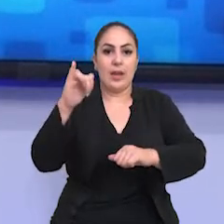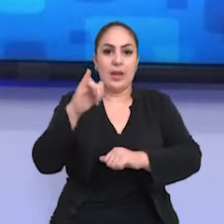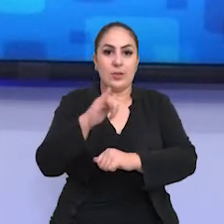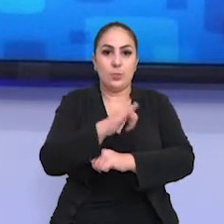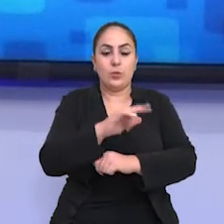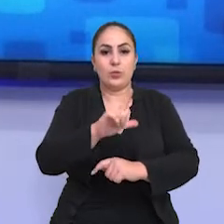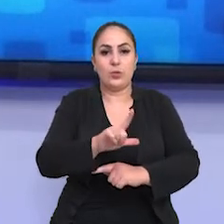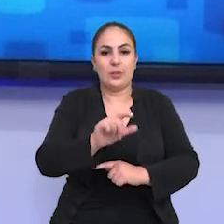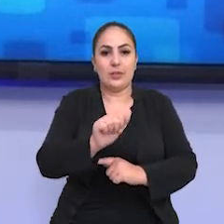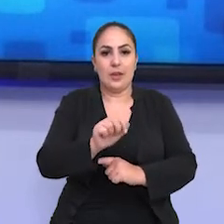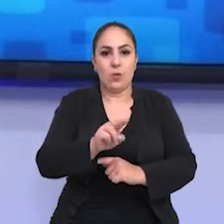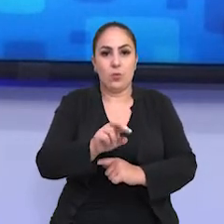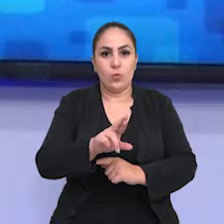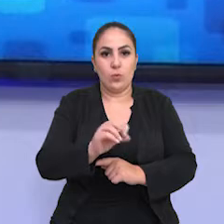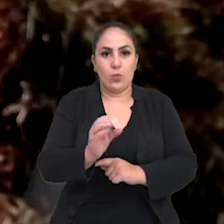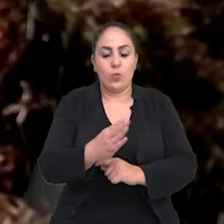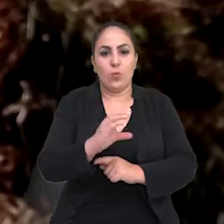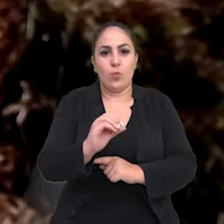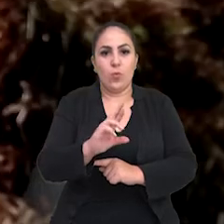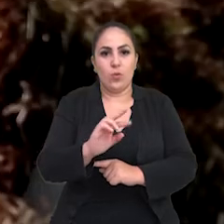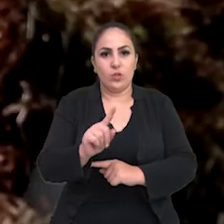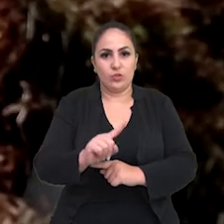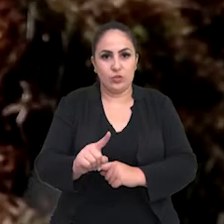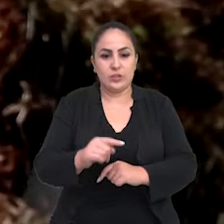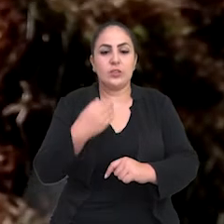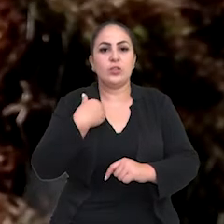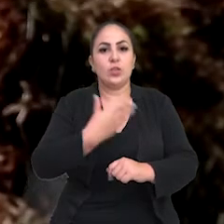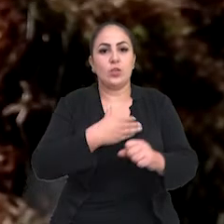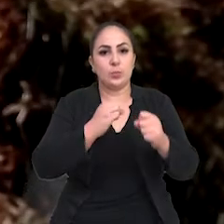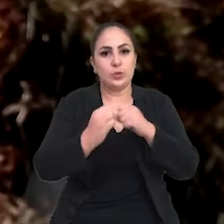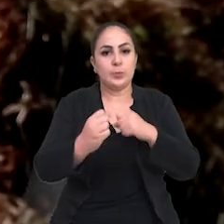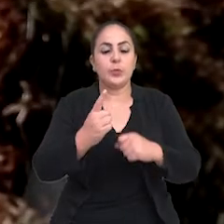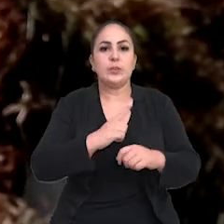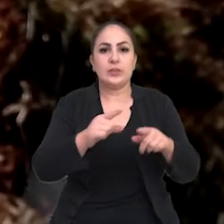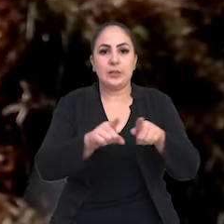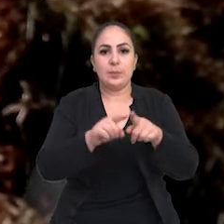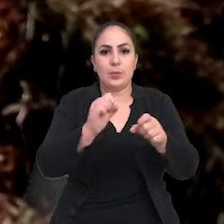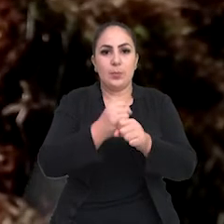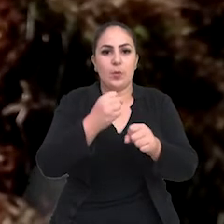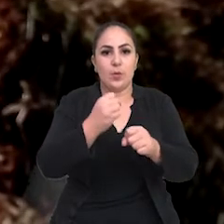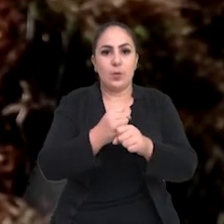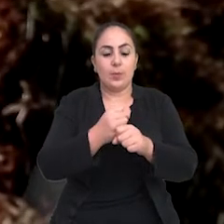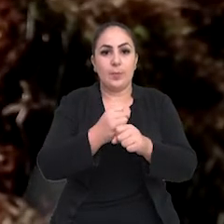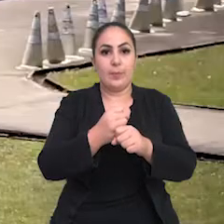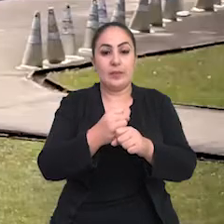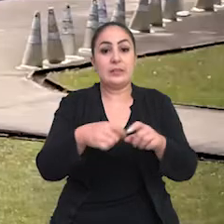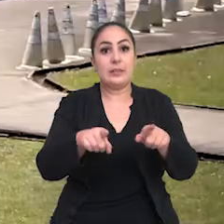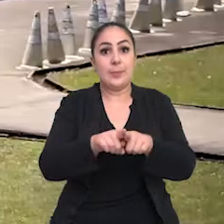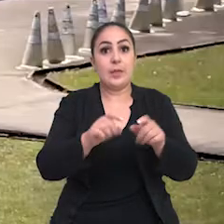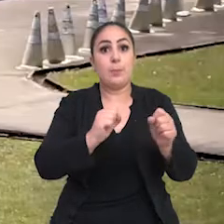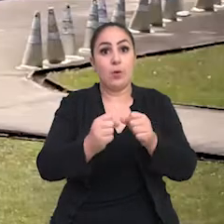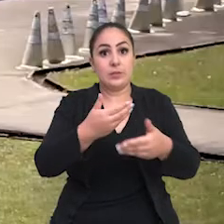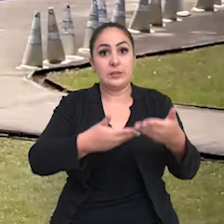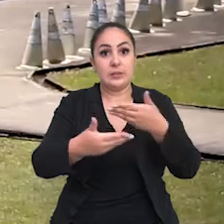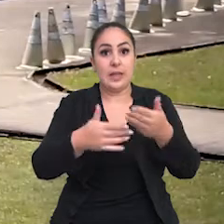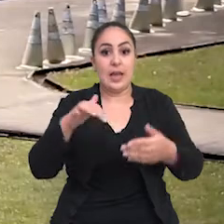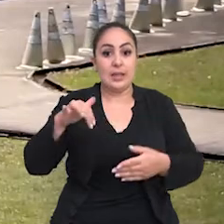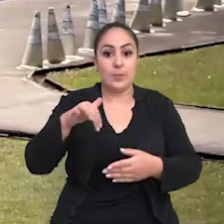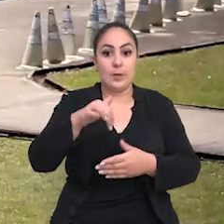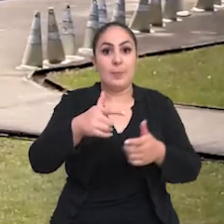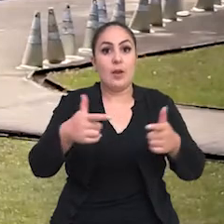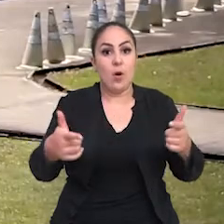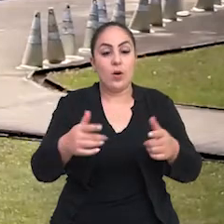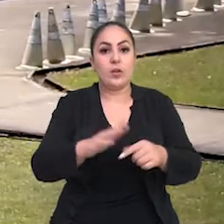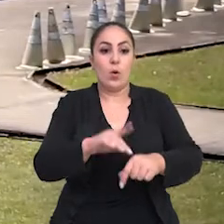melhorias no aeroporto Lauro Cortes. Para que possamos ter também um maior número de aeronaves em